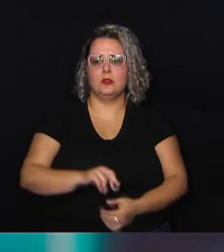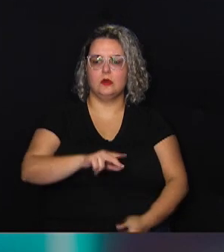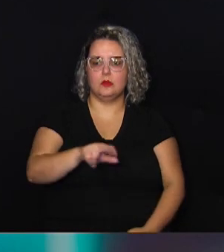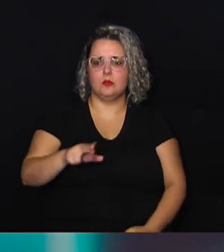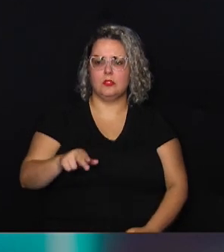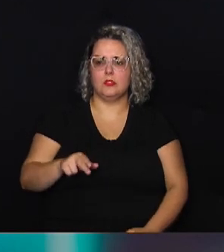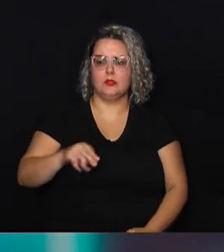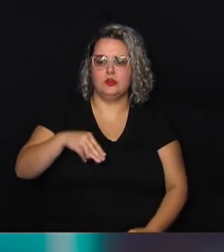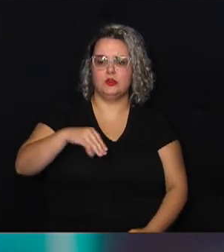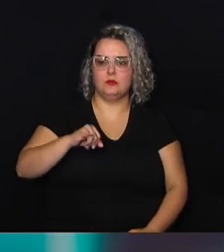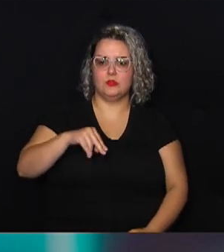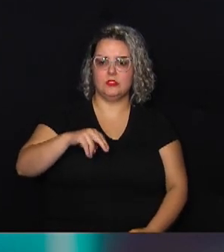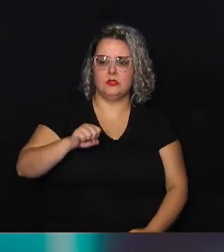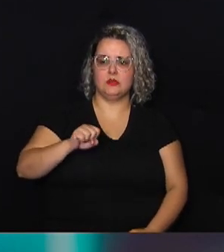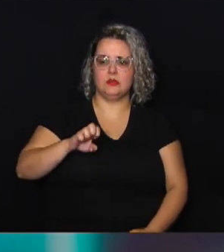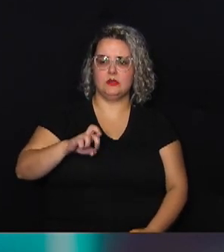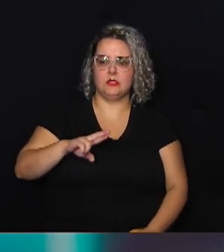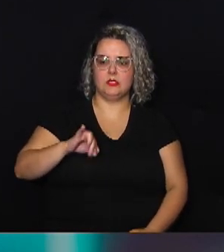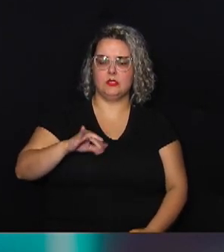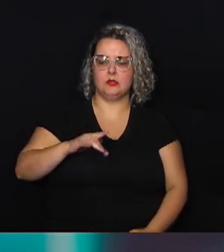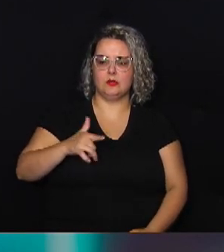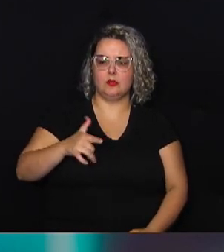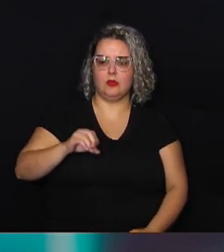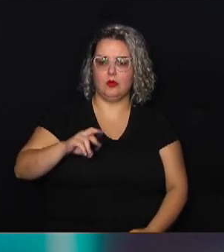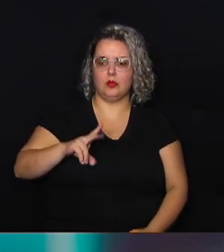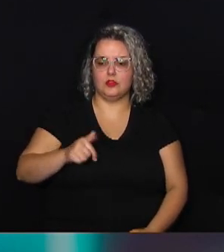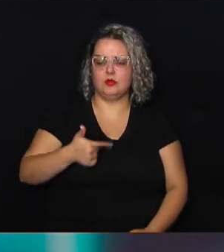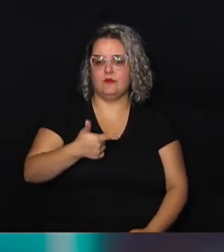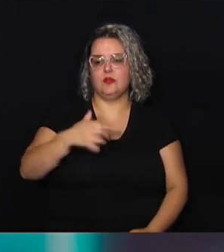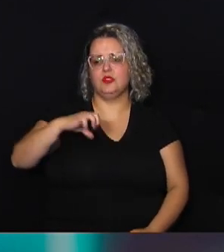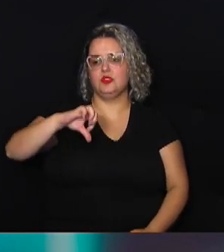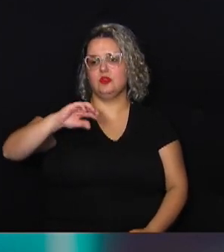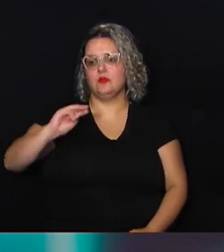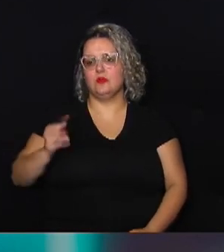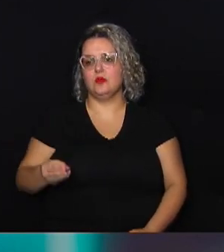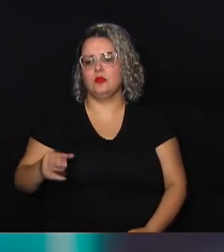Campinas, 20.009.000, com o Municipal